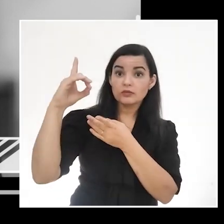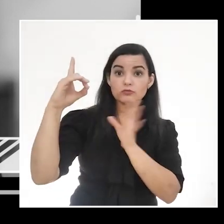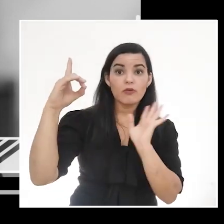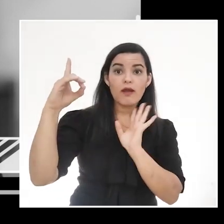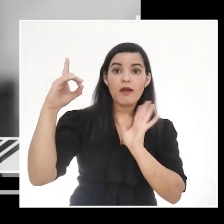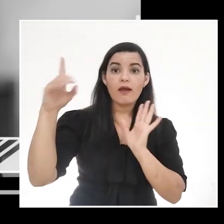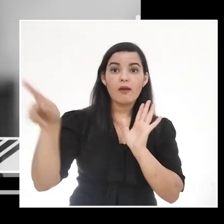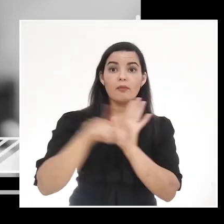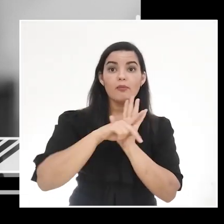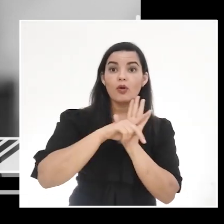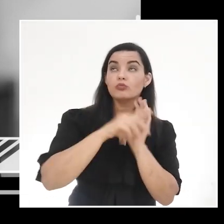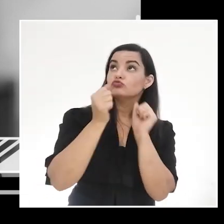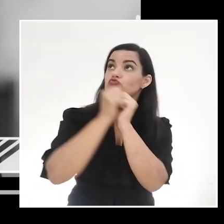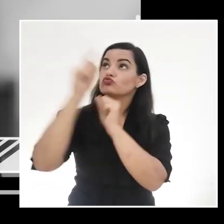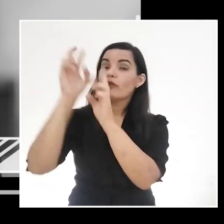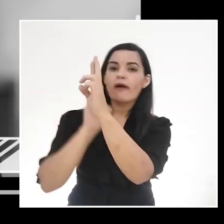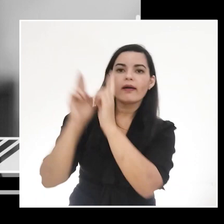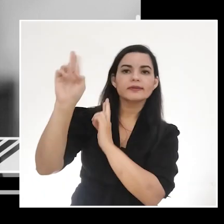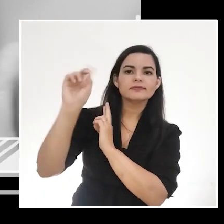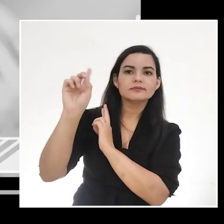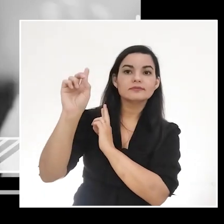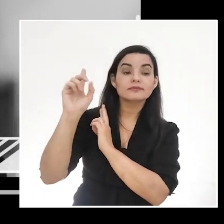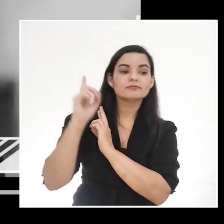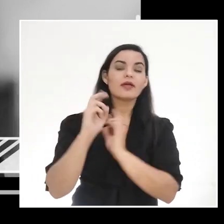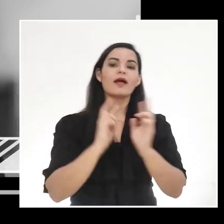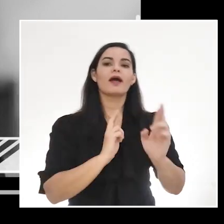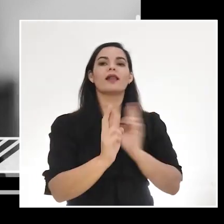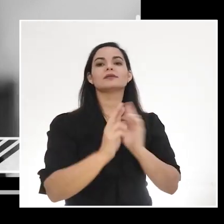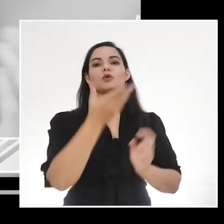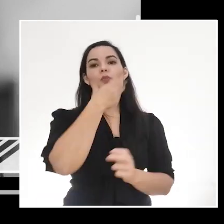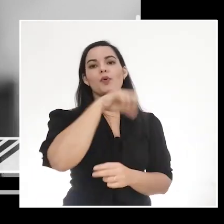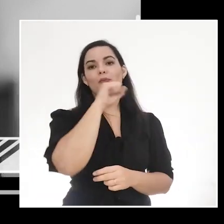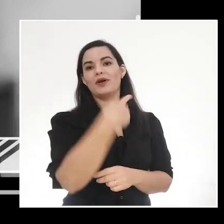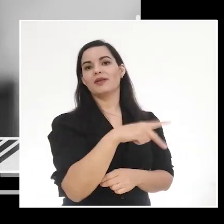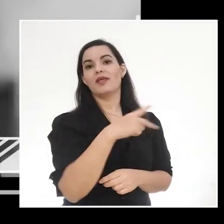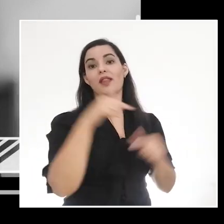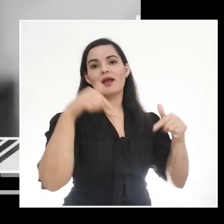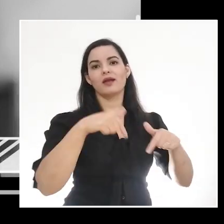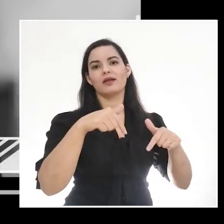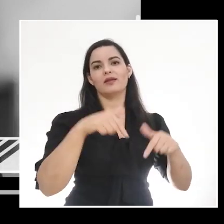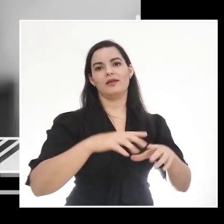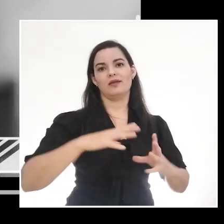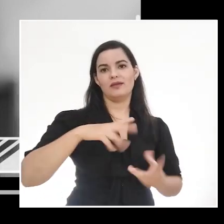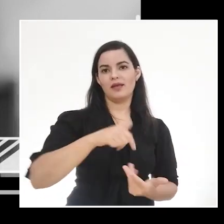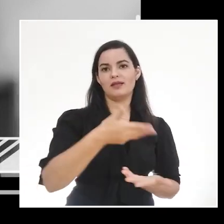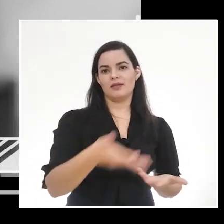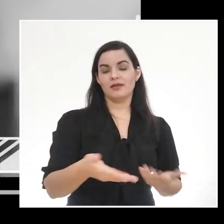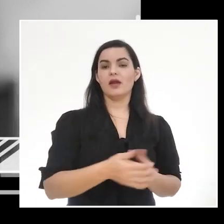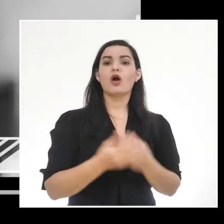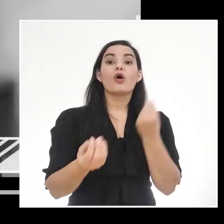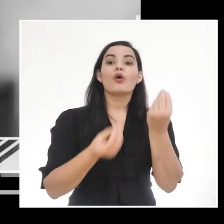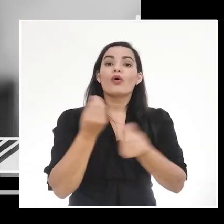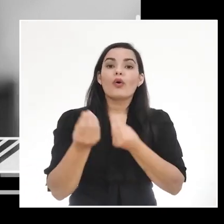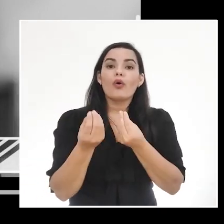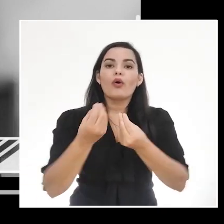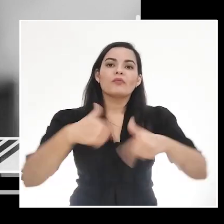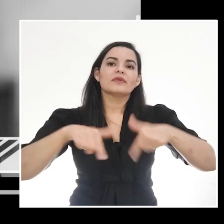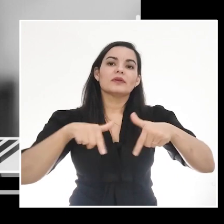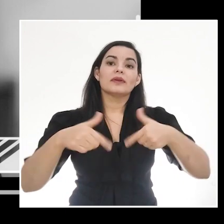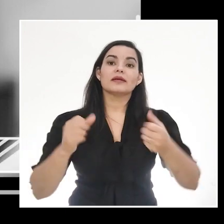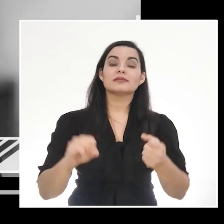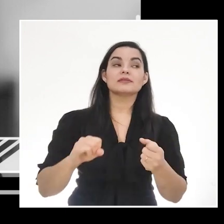o coração dele. A crise dele sobre Deus, na verdade, era a crise dele na relação com o pai